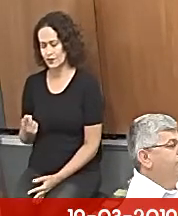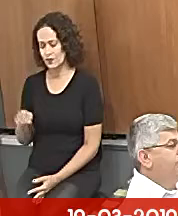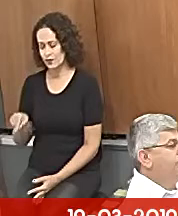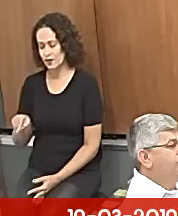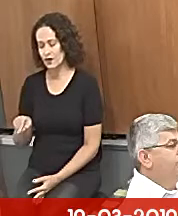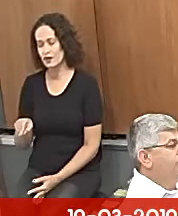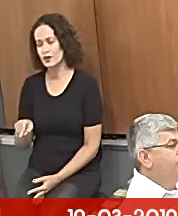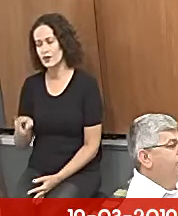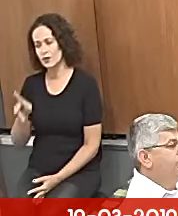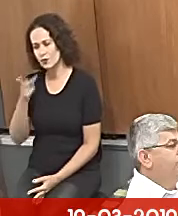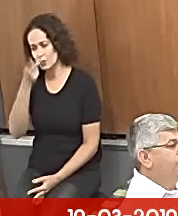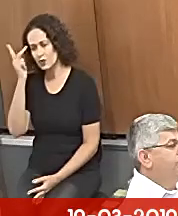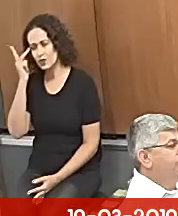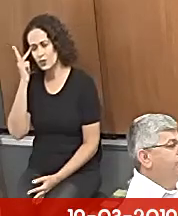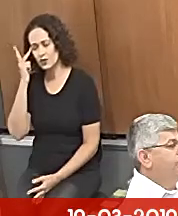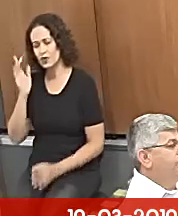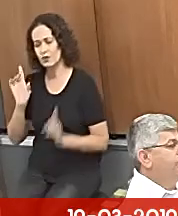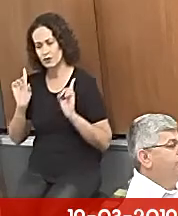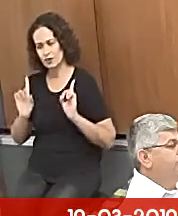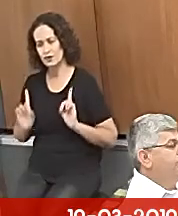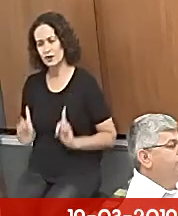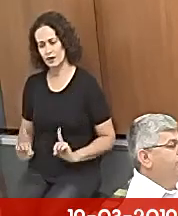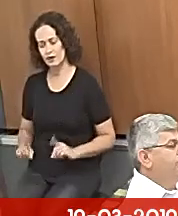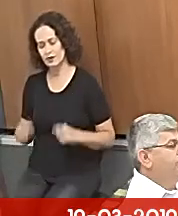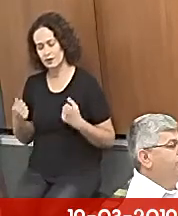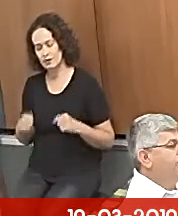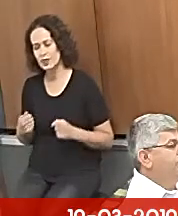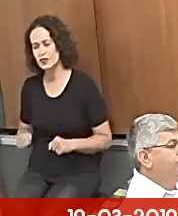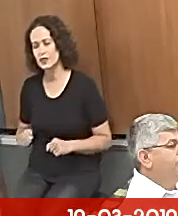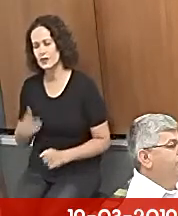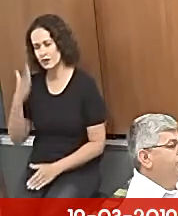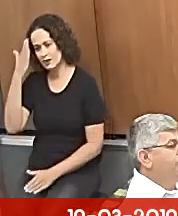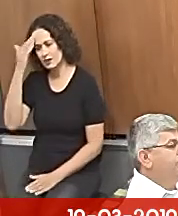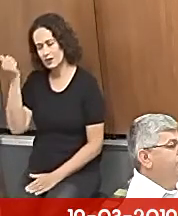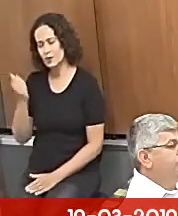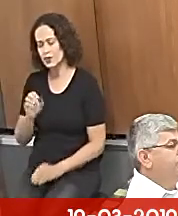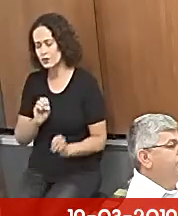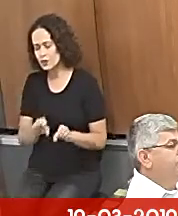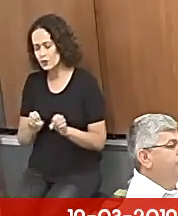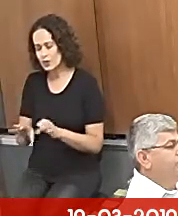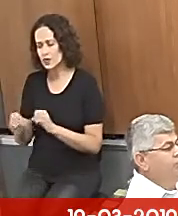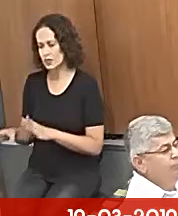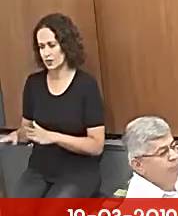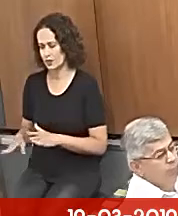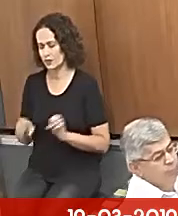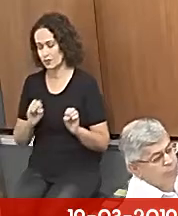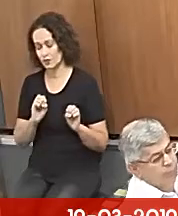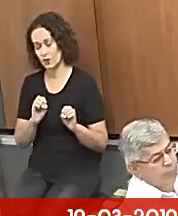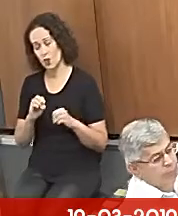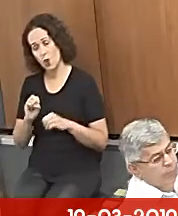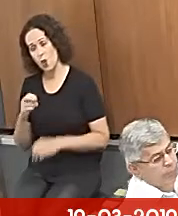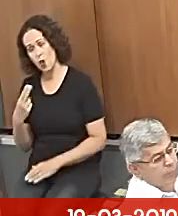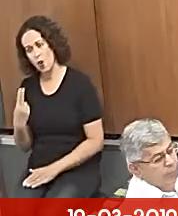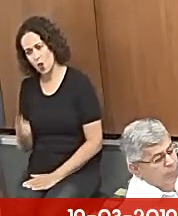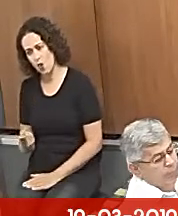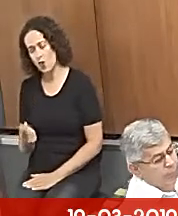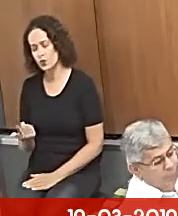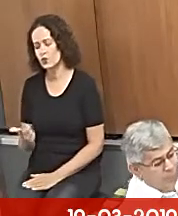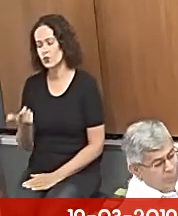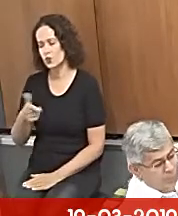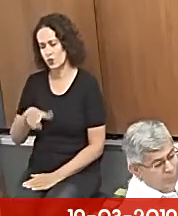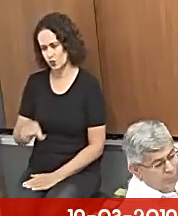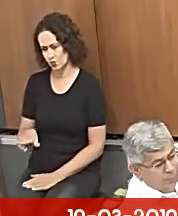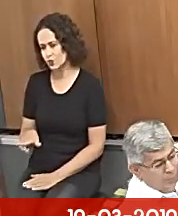deficiência ela vai receber um direcionamento seja na área educacional ou nas demais áreas não é é